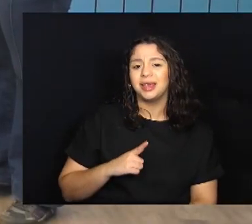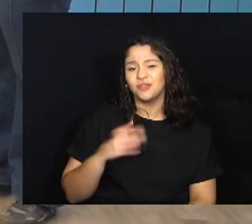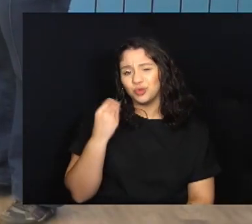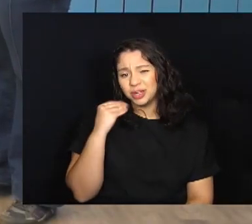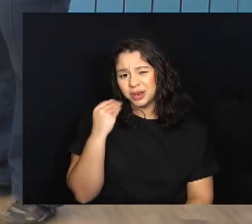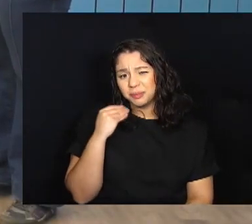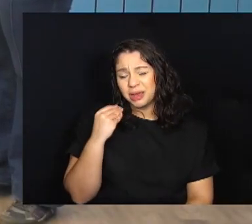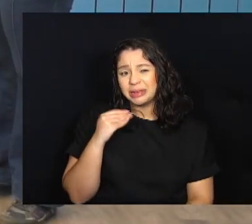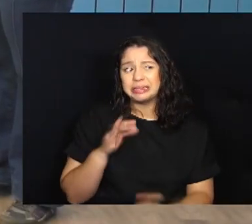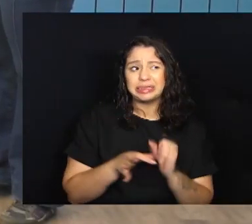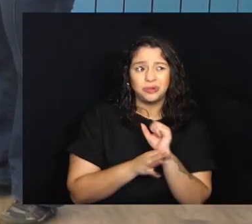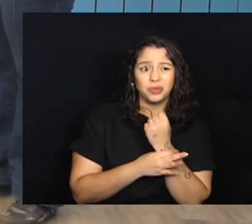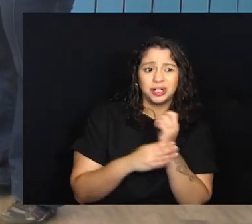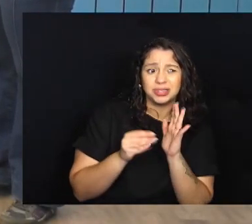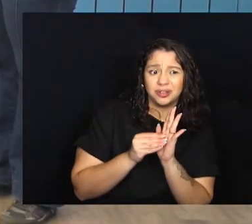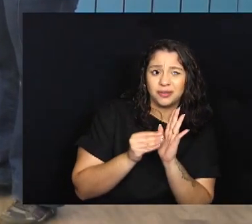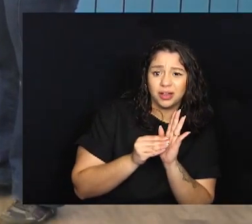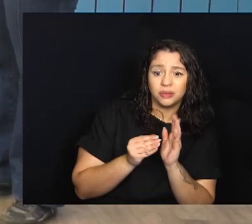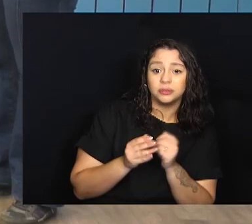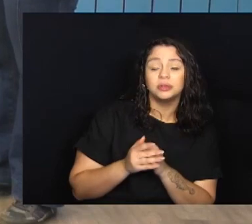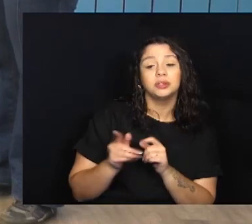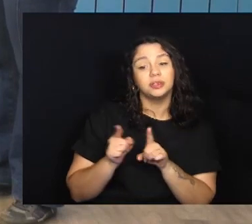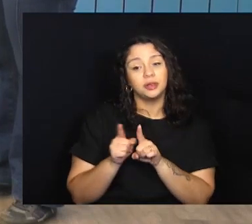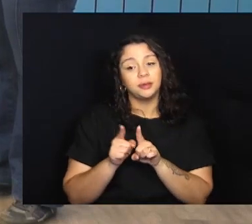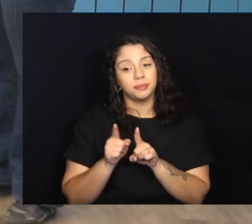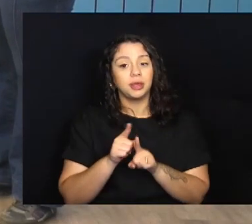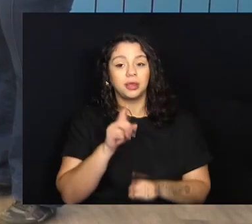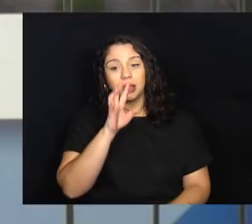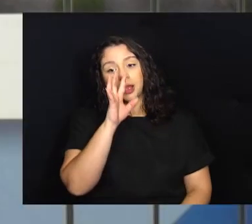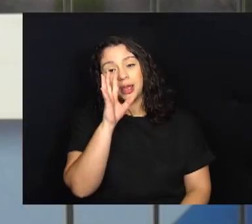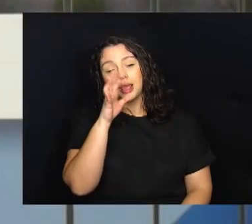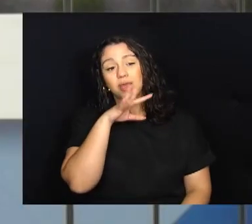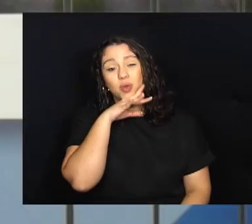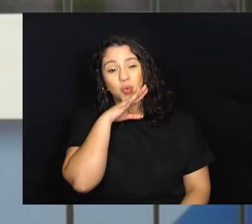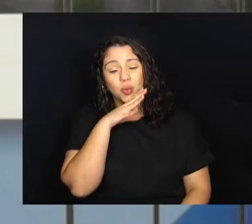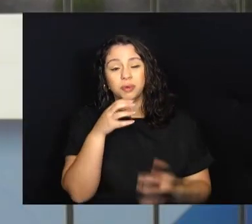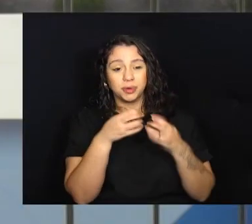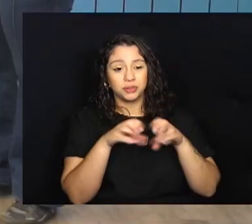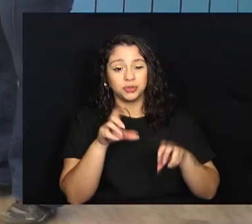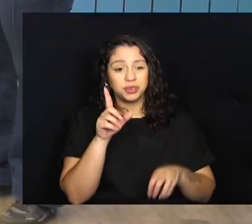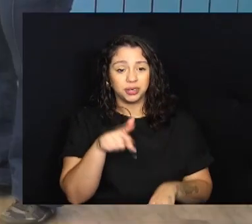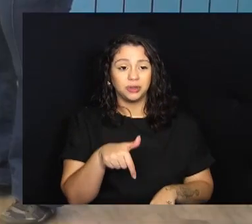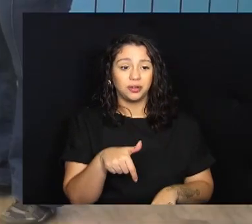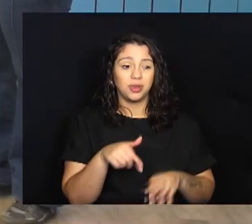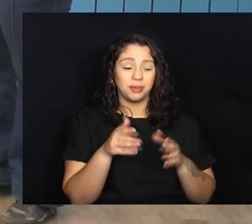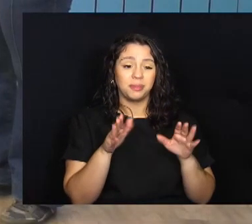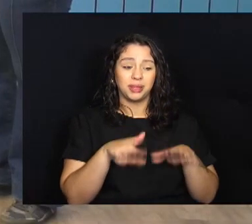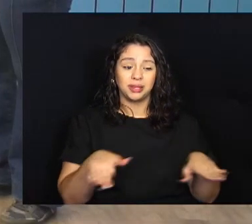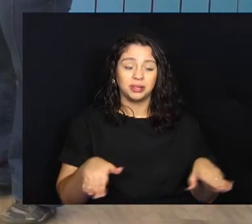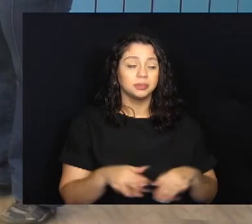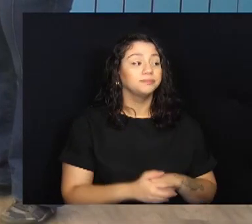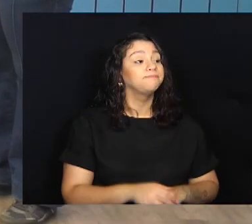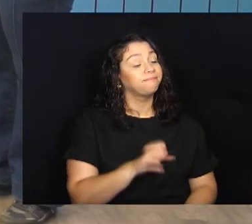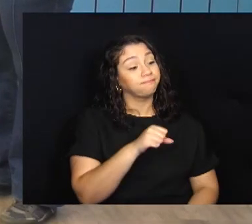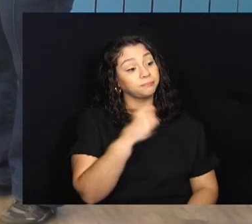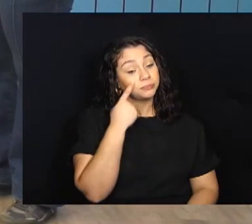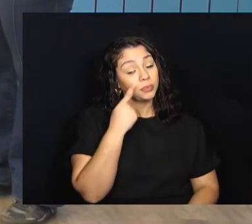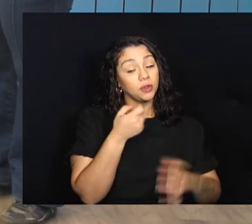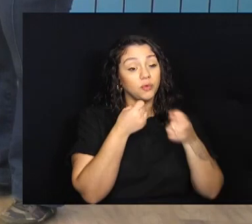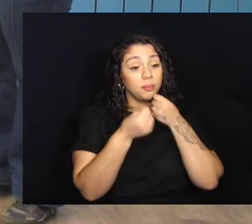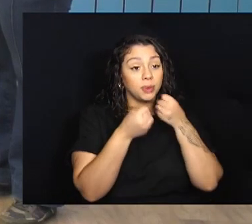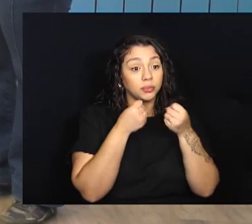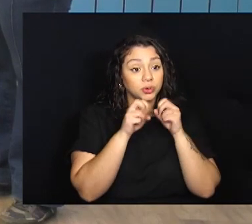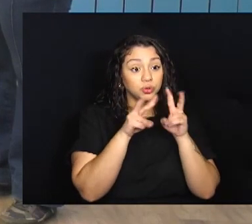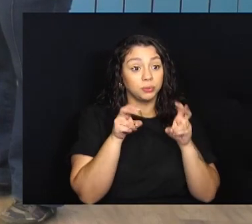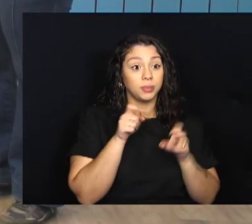precisa ter um fator extra. Né? E o efeito disso sobre a própria criança, né? Para a gente poder encerrar, eu vi uma reportagem sobre este assunto e uma